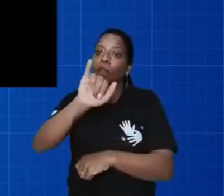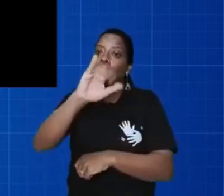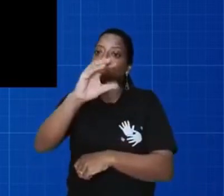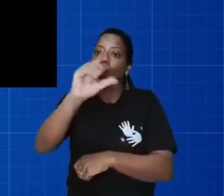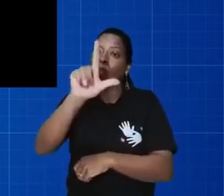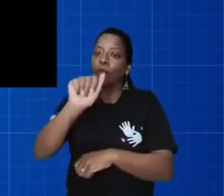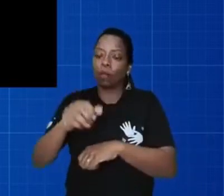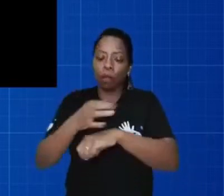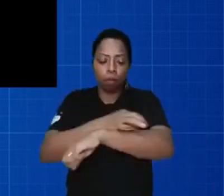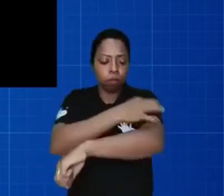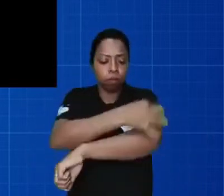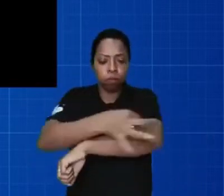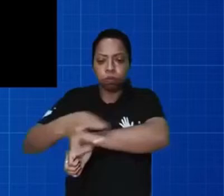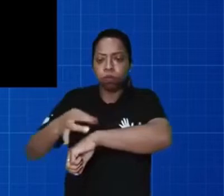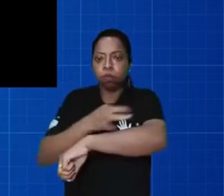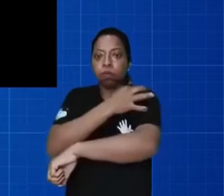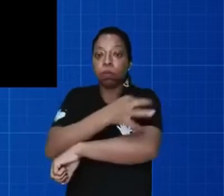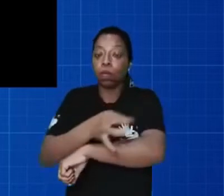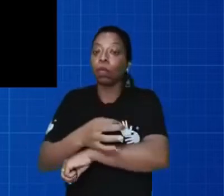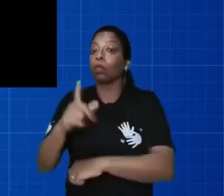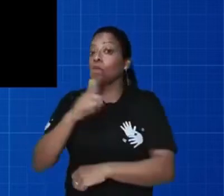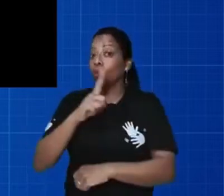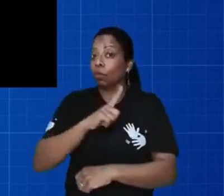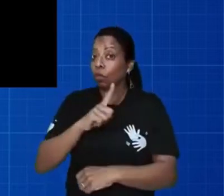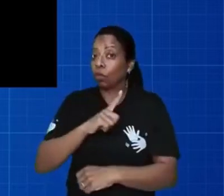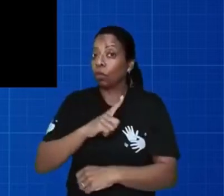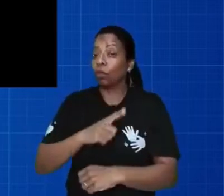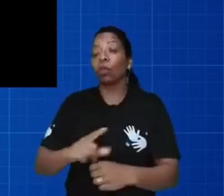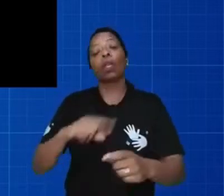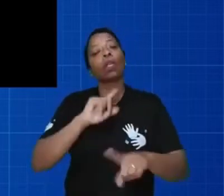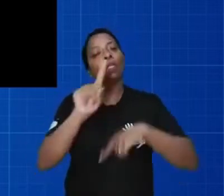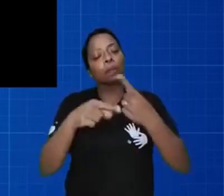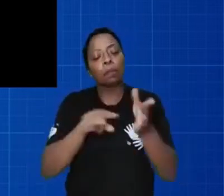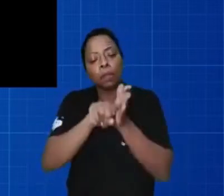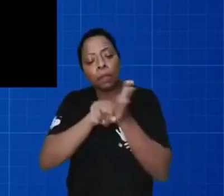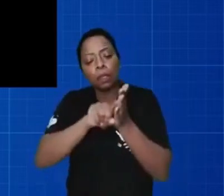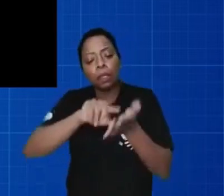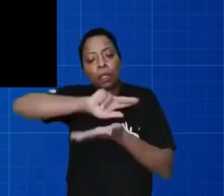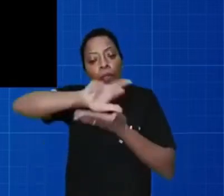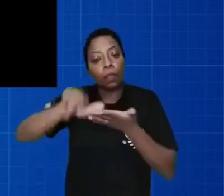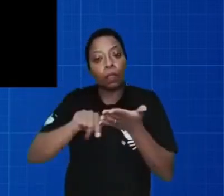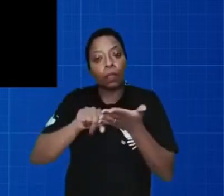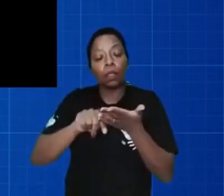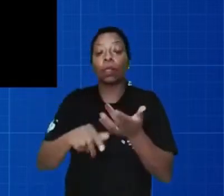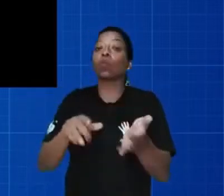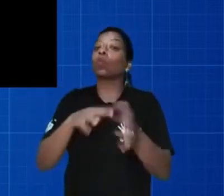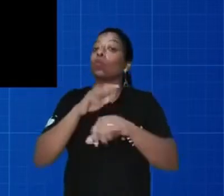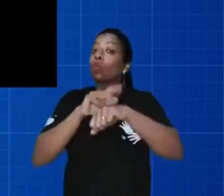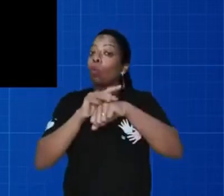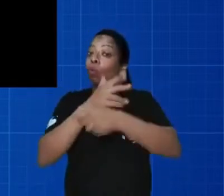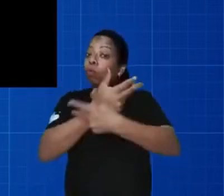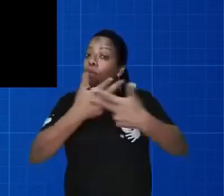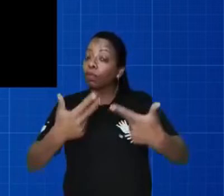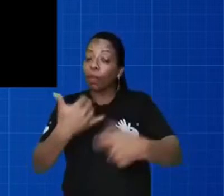também, e graças ao sucesso das campanhas de vacinação, muitas pessoas hoje em dia só conhecem as vacinas através de livros